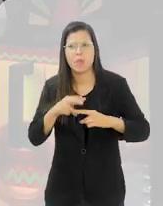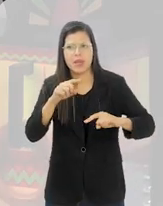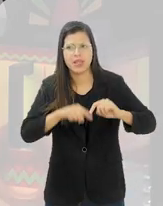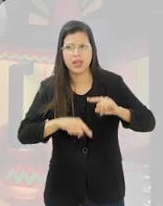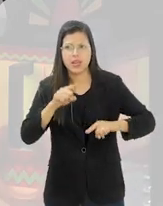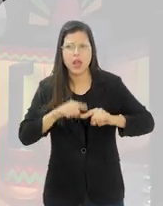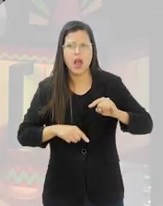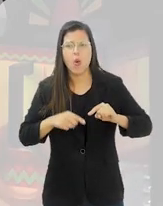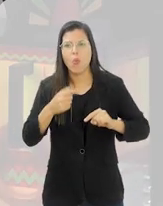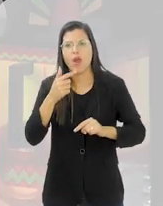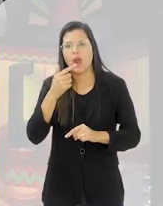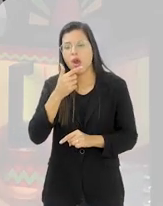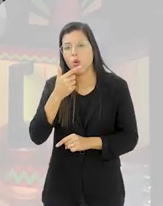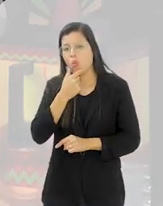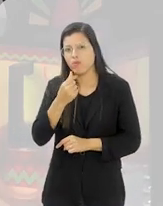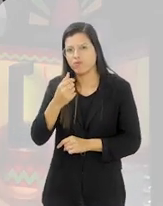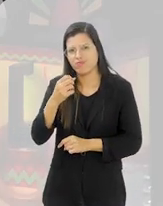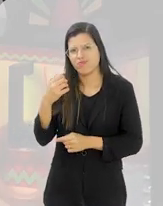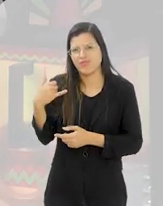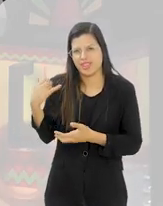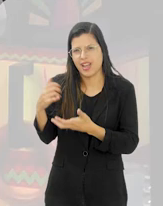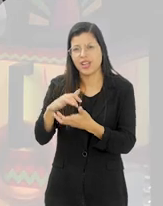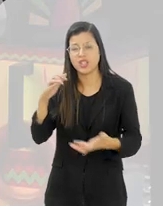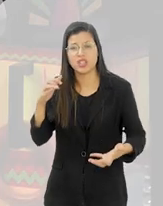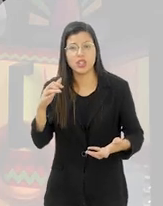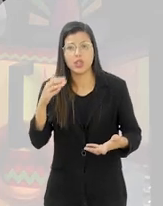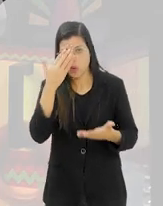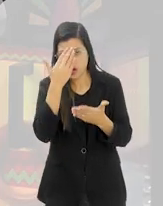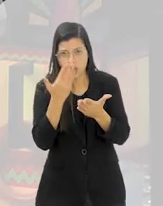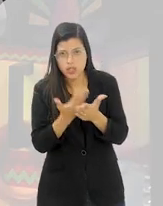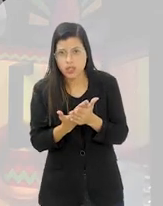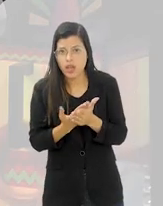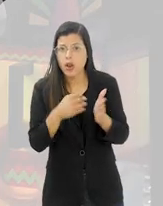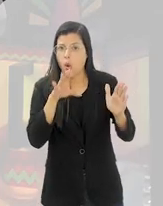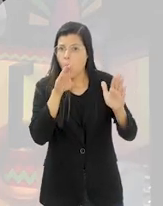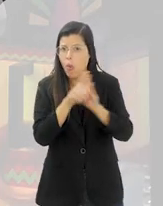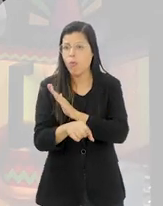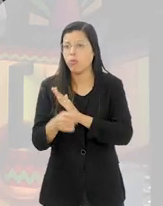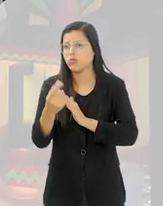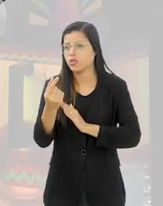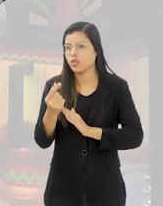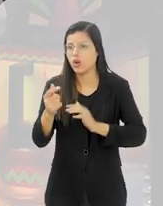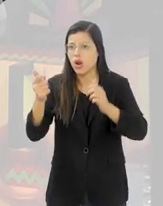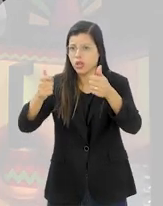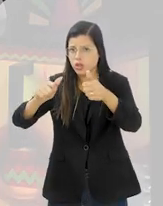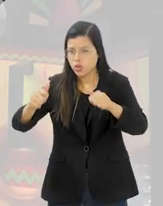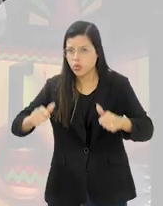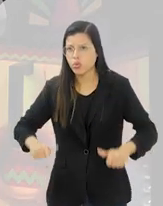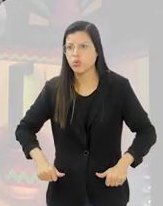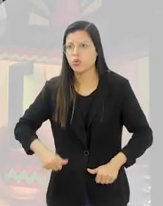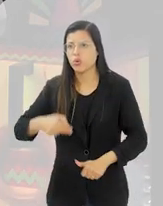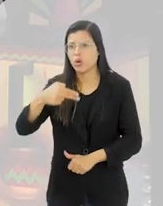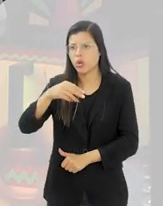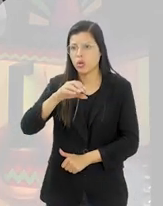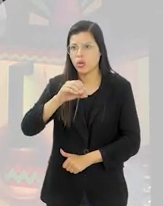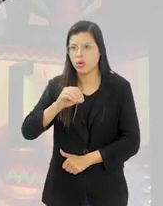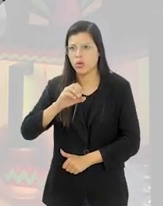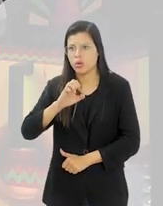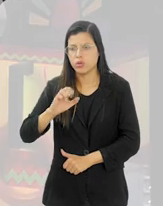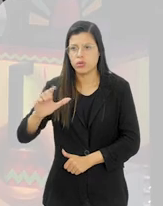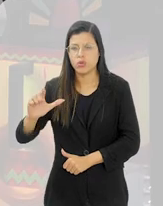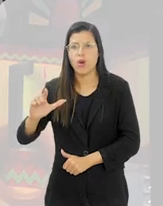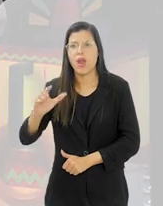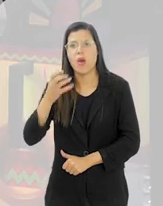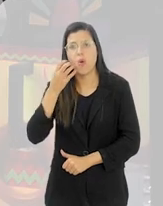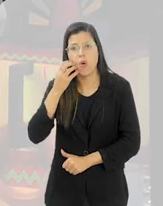acreditei nele. Ele não era nada. Ele levou o dinheiro todo. A escultura do Noel Rosa, que era o nosso